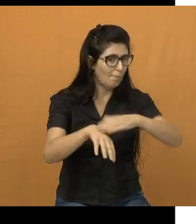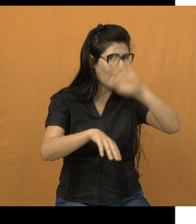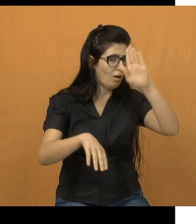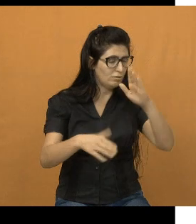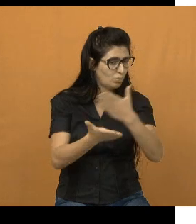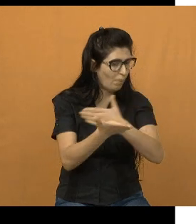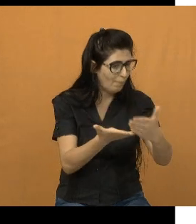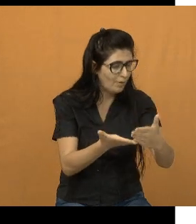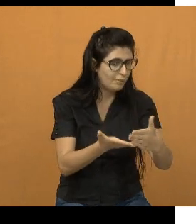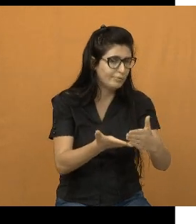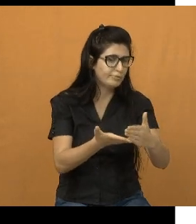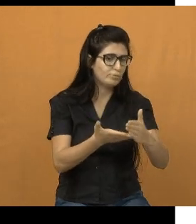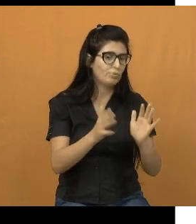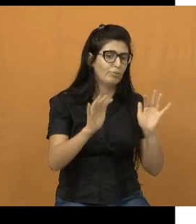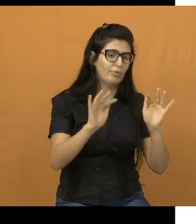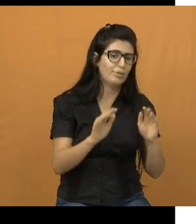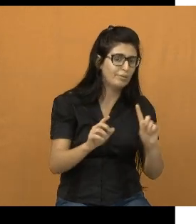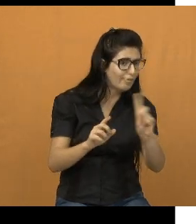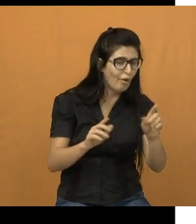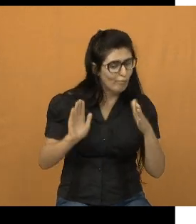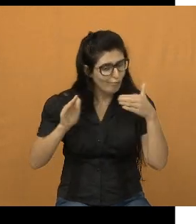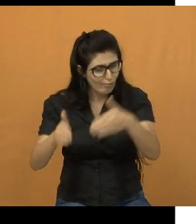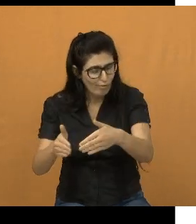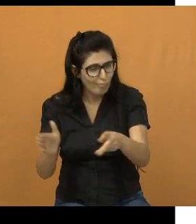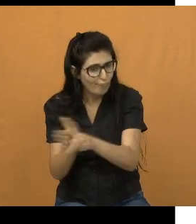gastar nas especialidades.